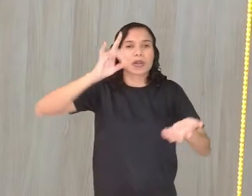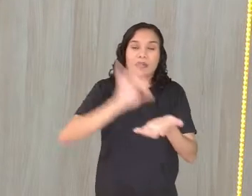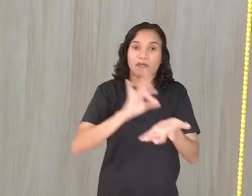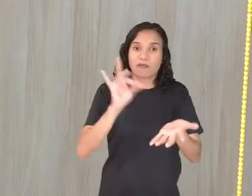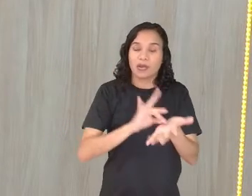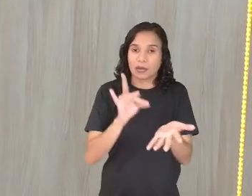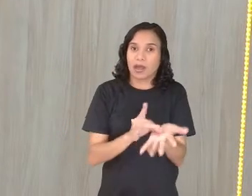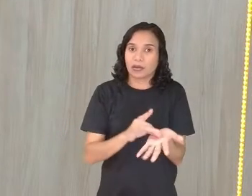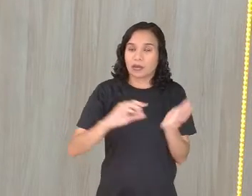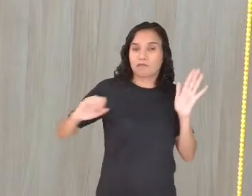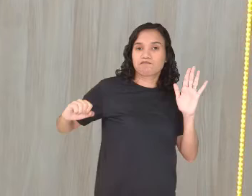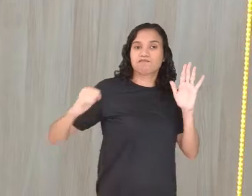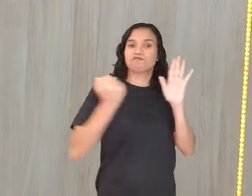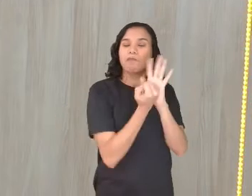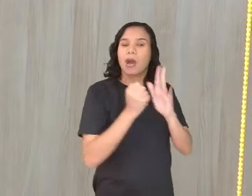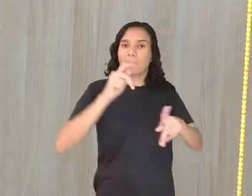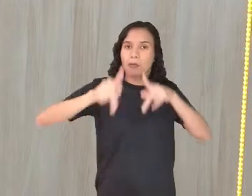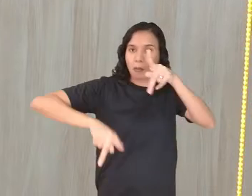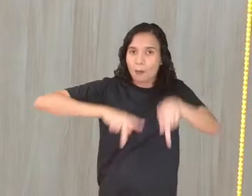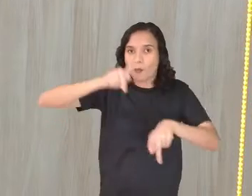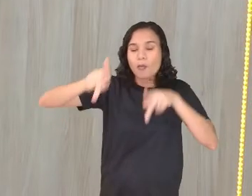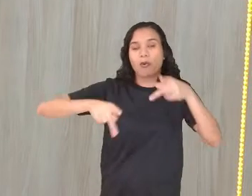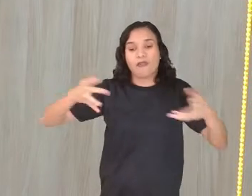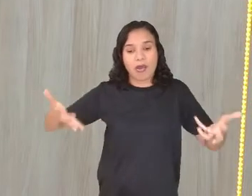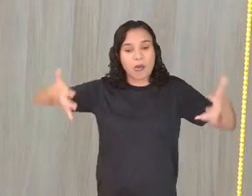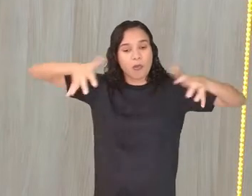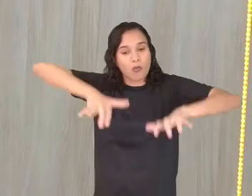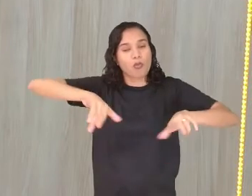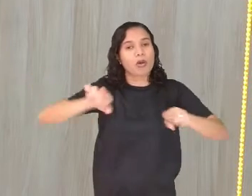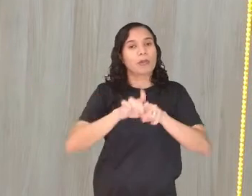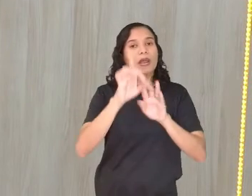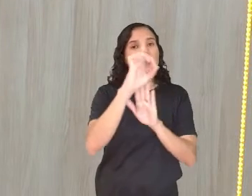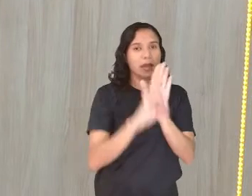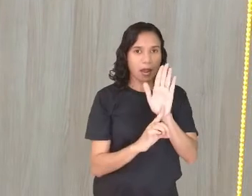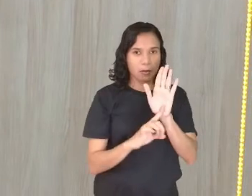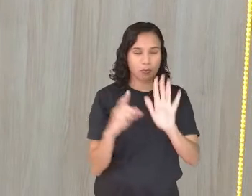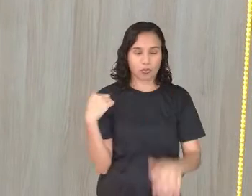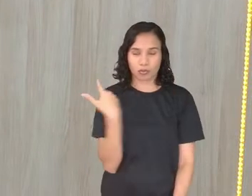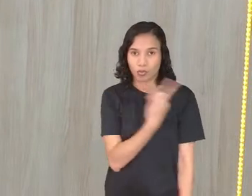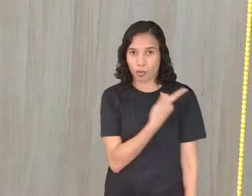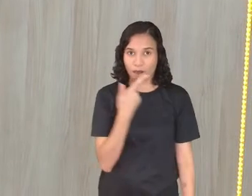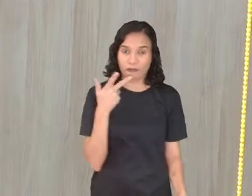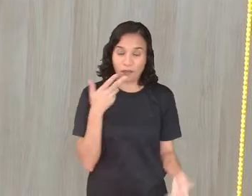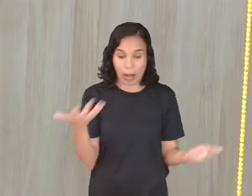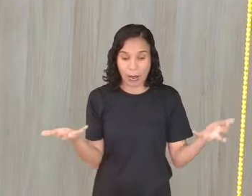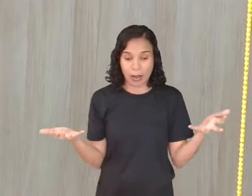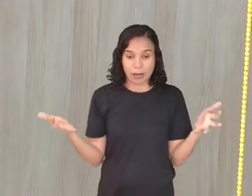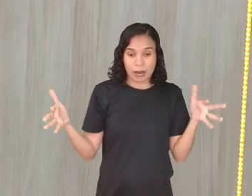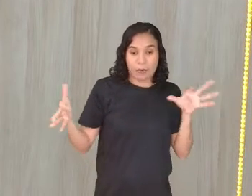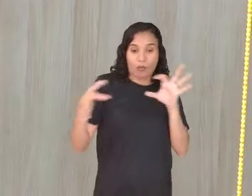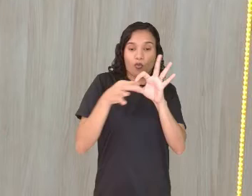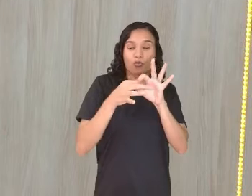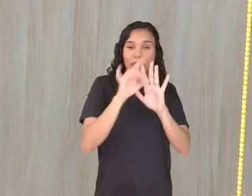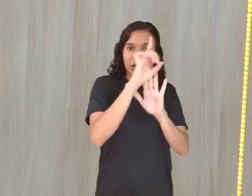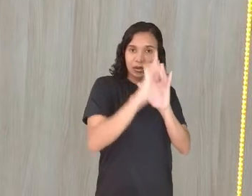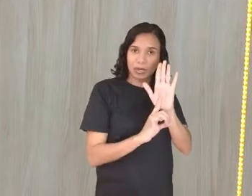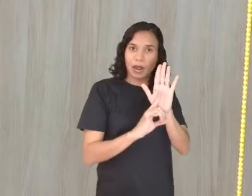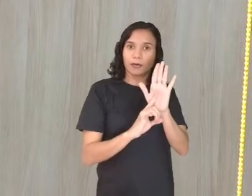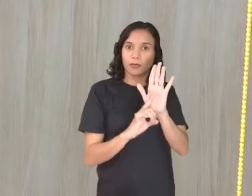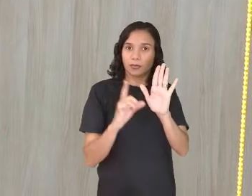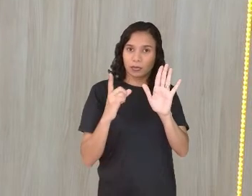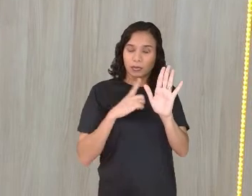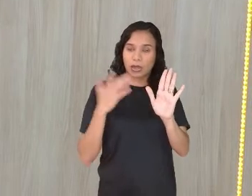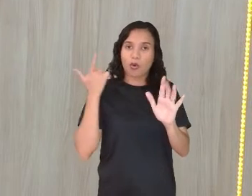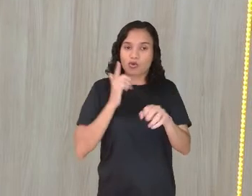que afirmem esses povos, que incluam em direitos. Né? A gente está falando aqui em inclusão de direitos, de acesso,